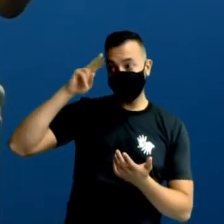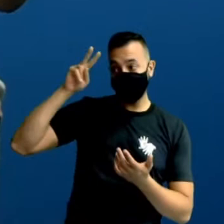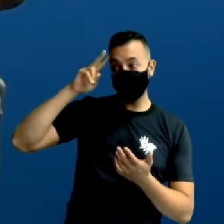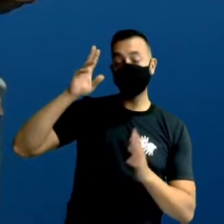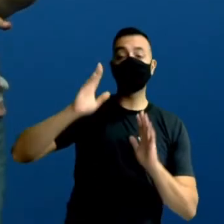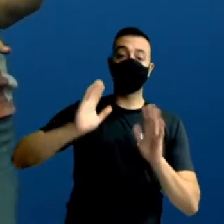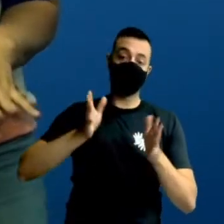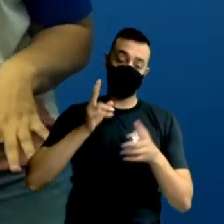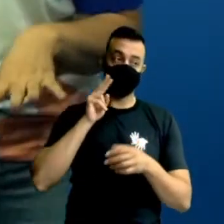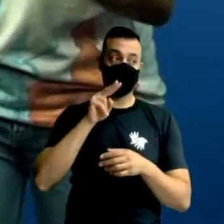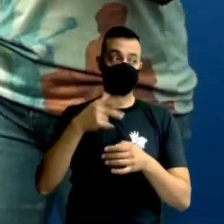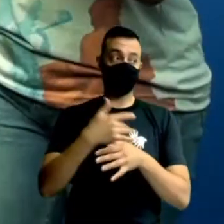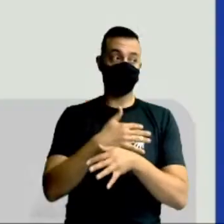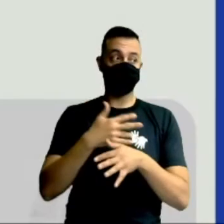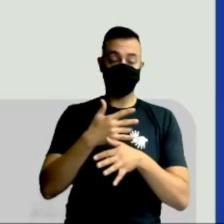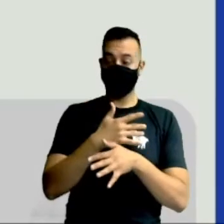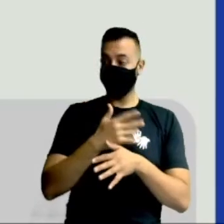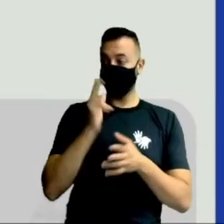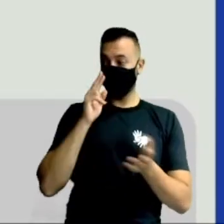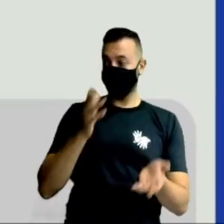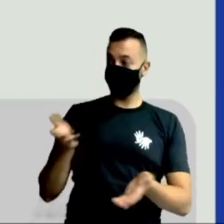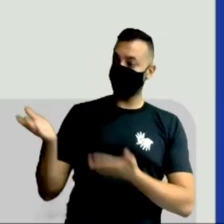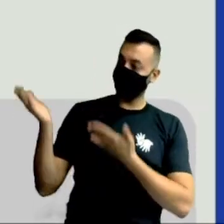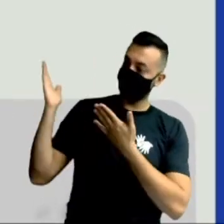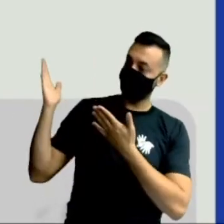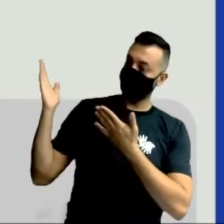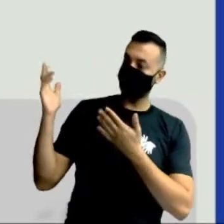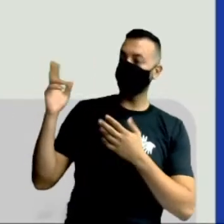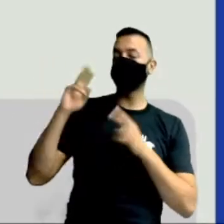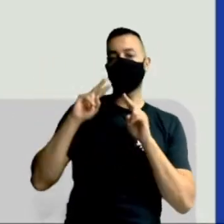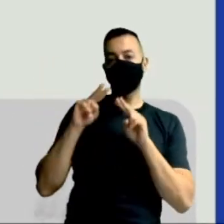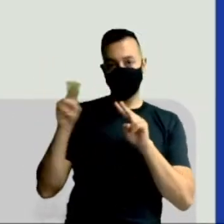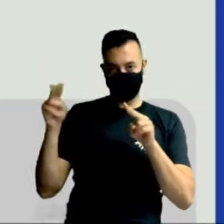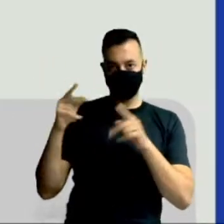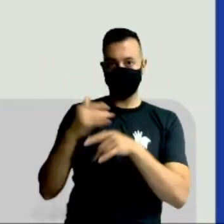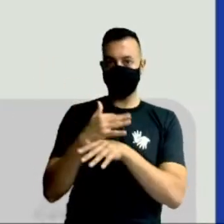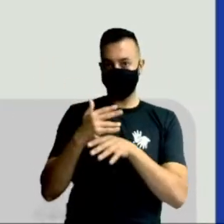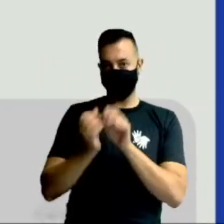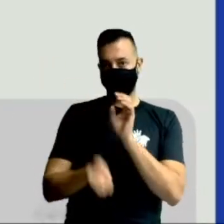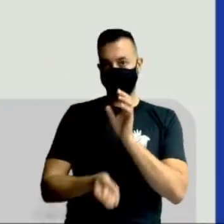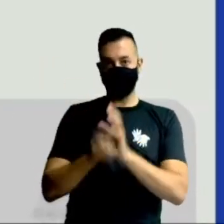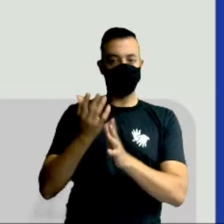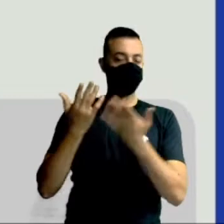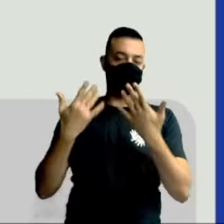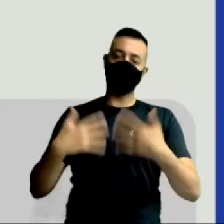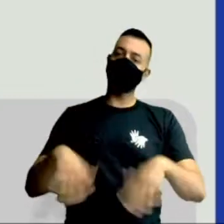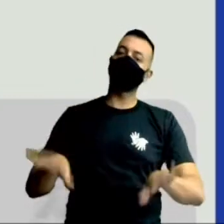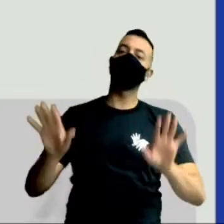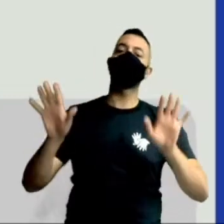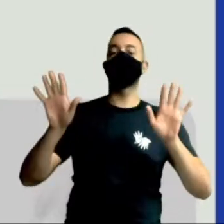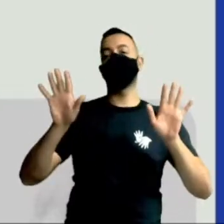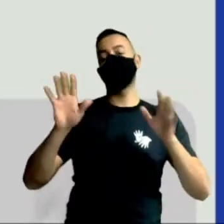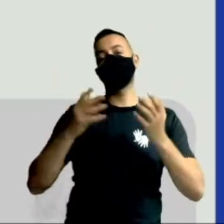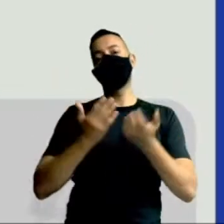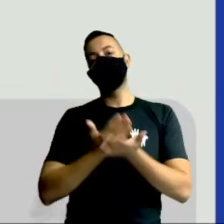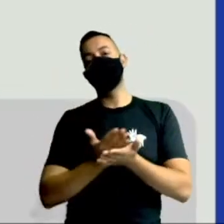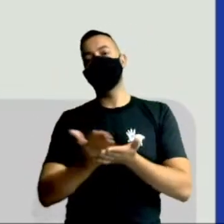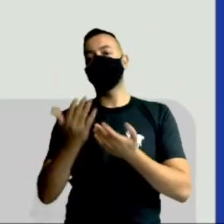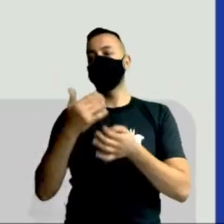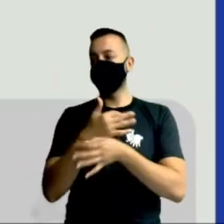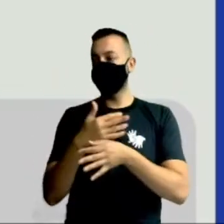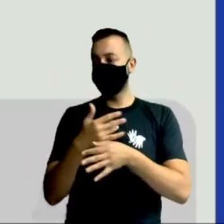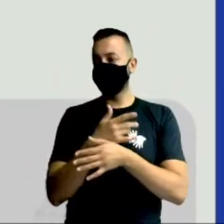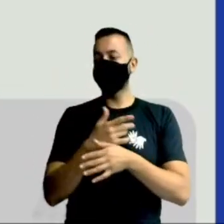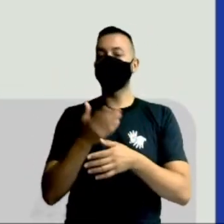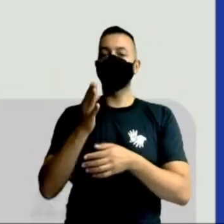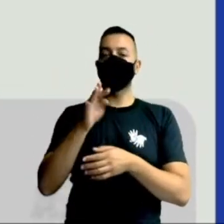já viu sobre a cidade. Vamos aqui para a tela. A gente viu que a cidade ela surgiu de forma espontânea. Começou com a